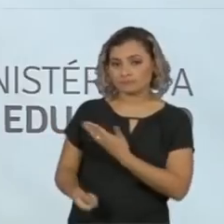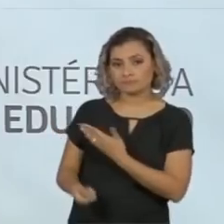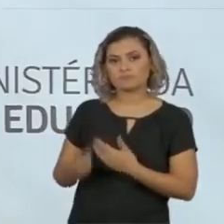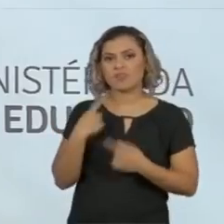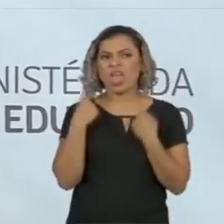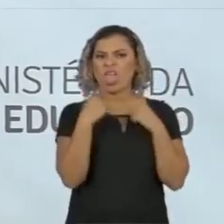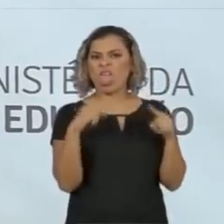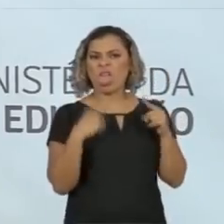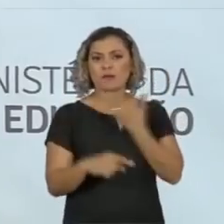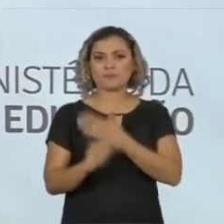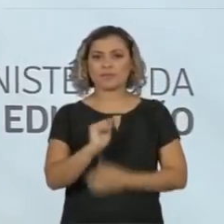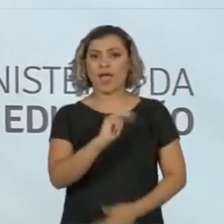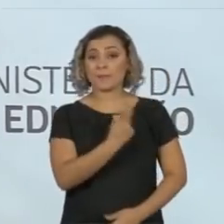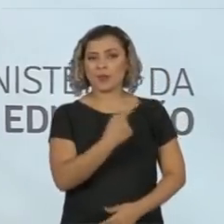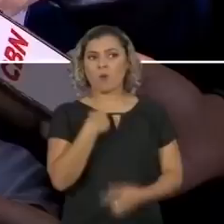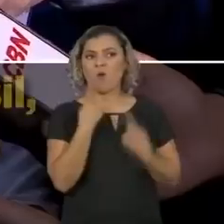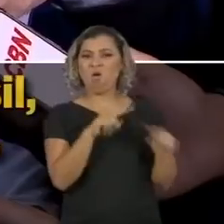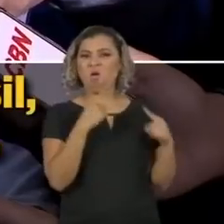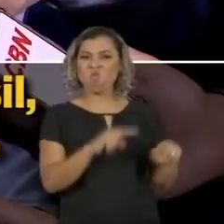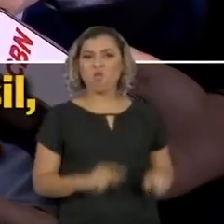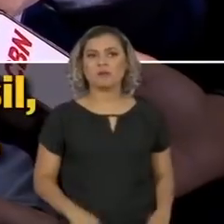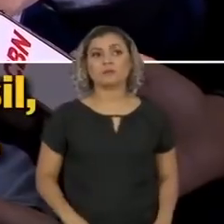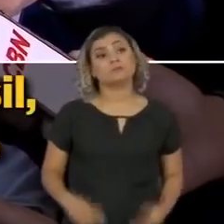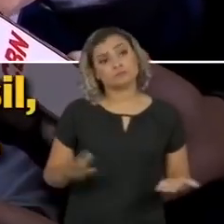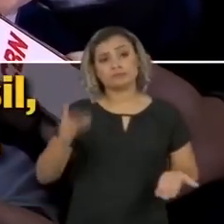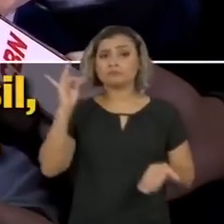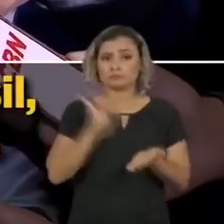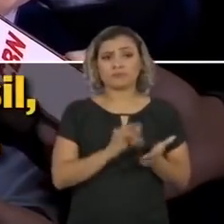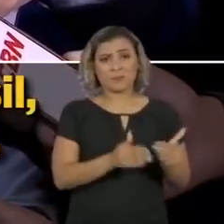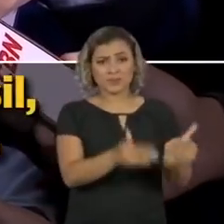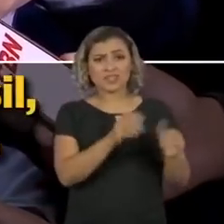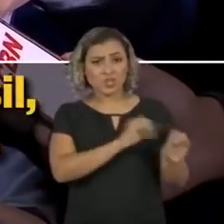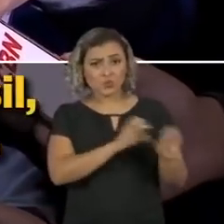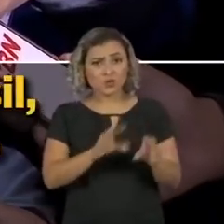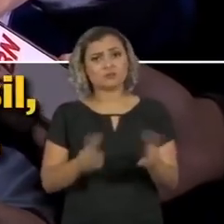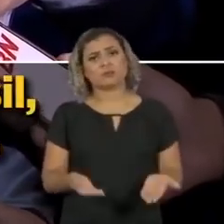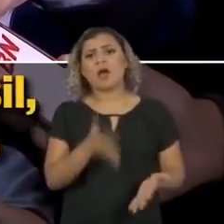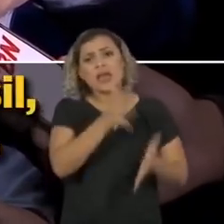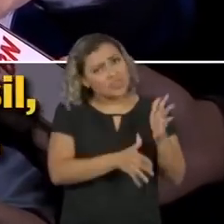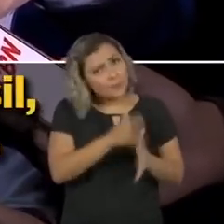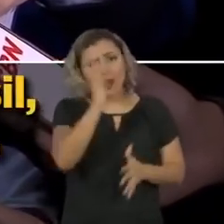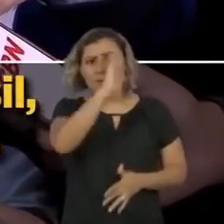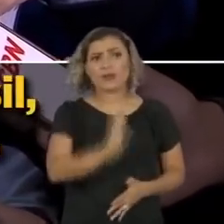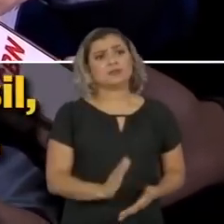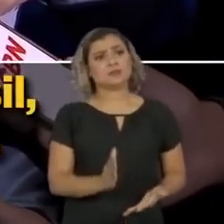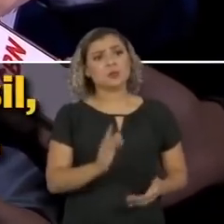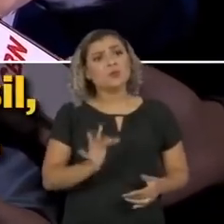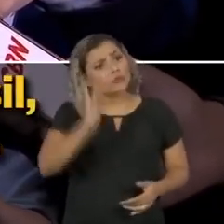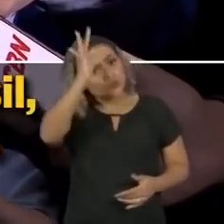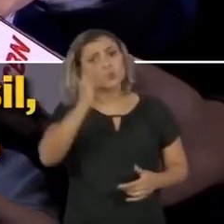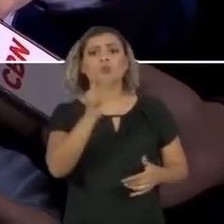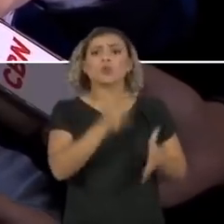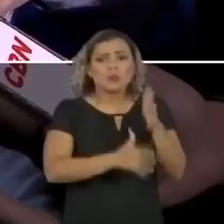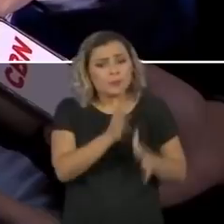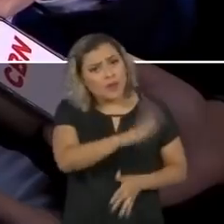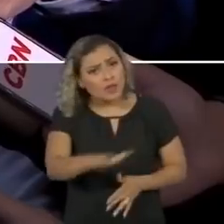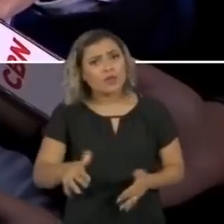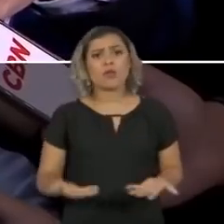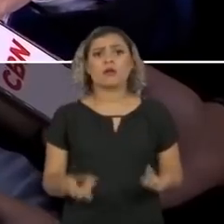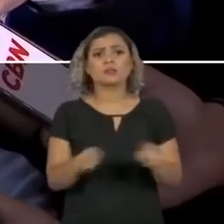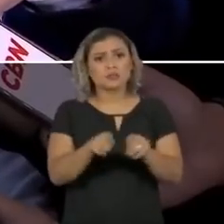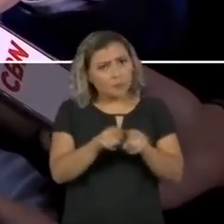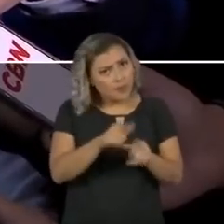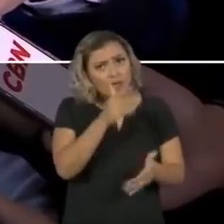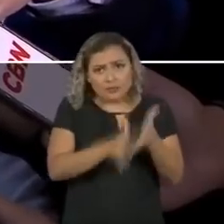ministro da Educação, Abraham Weintraub. O fato do ministro da Educação atrapalha o Brasil, atrapalha o futuro das nossas crianças, está